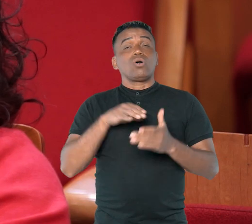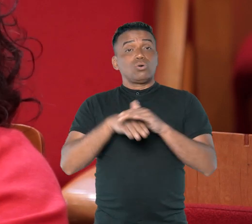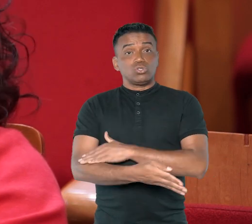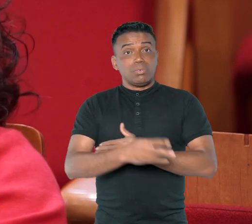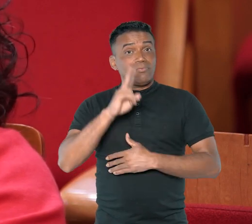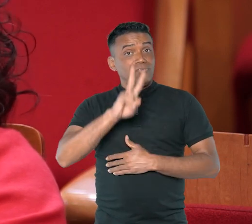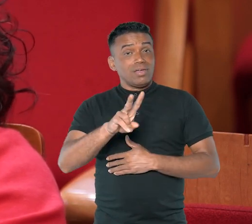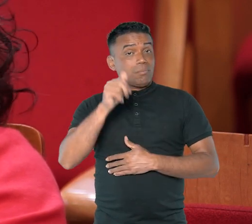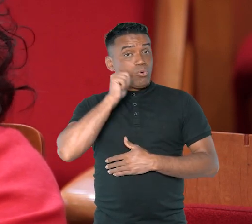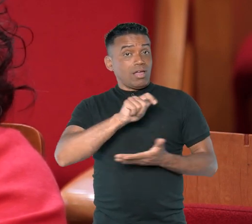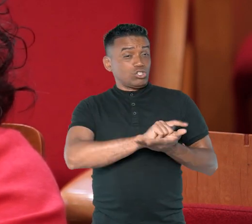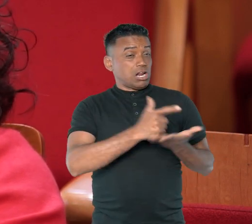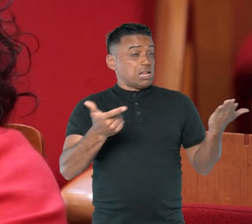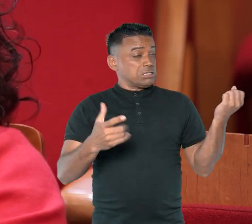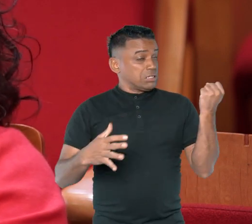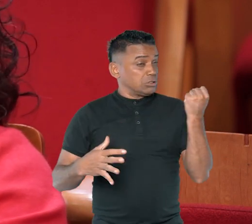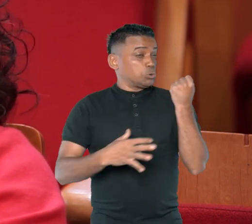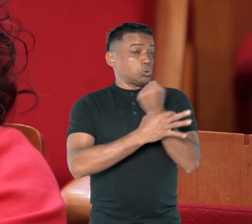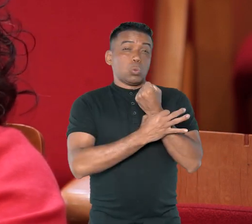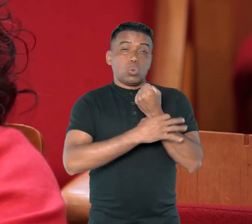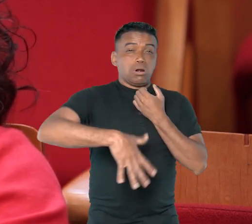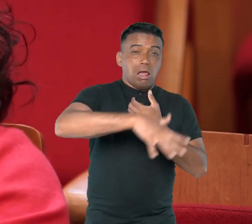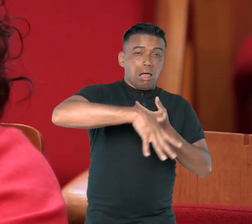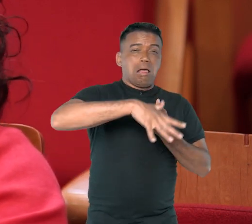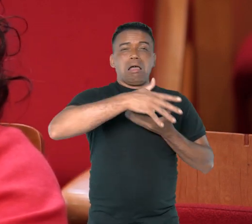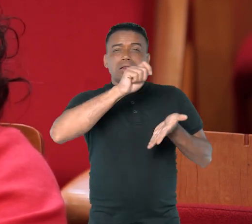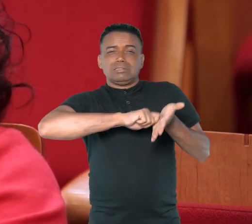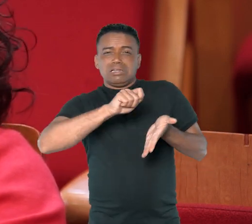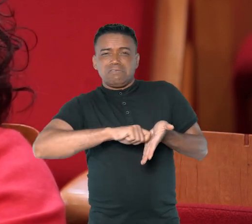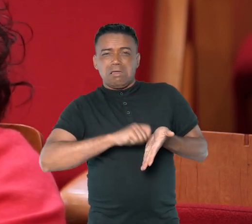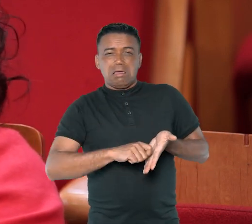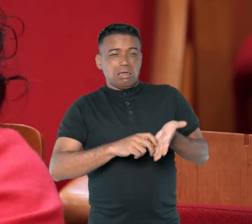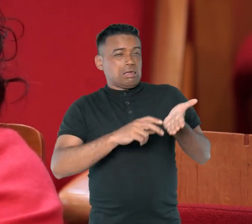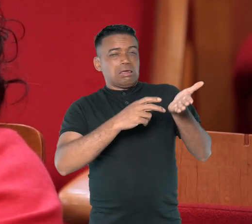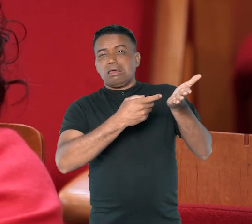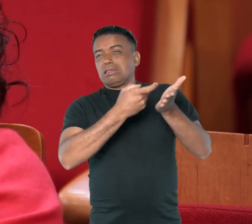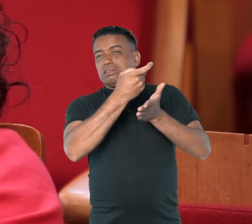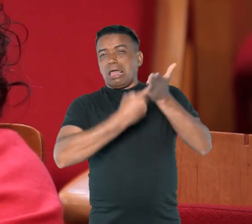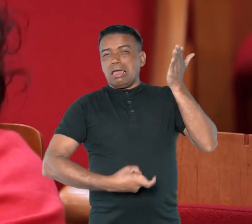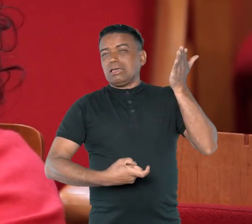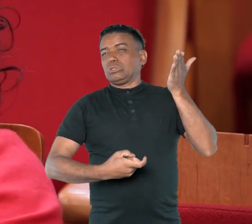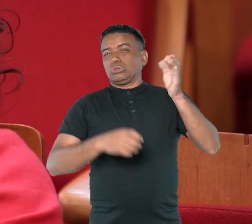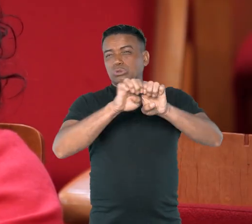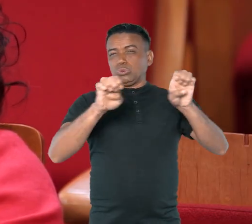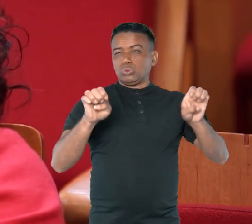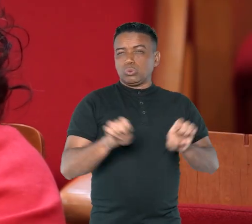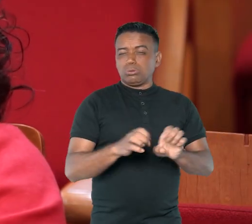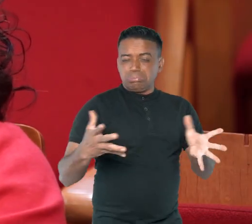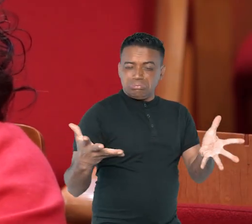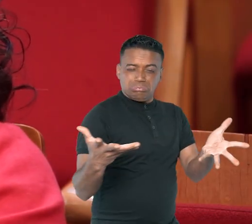a ver uma jornalista muito segura e com uma assinatura textual muito